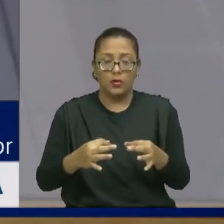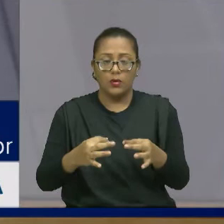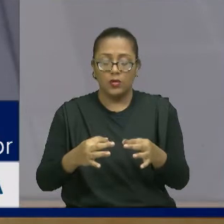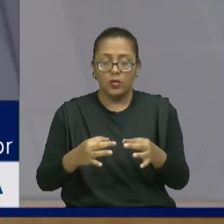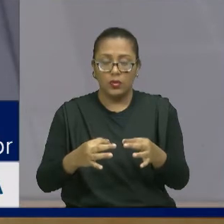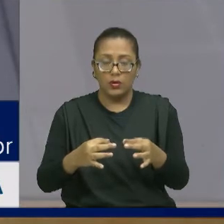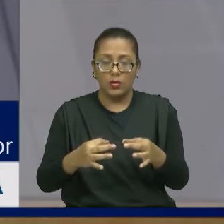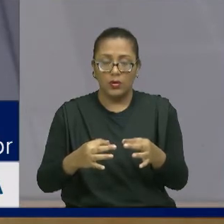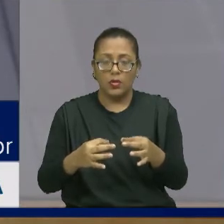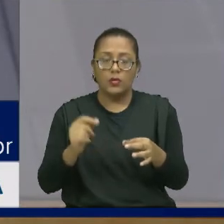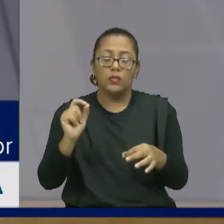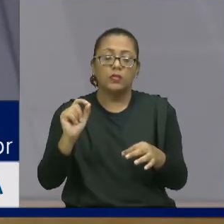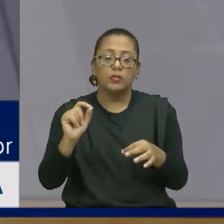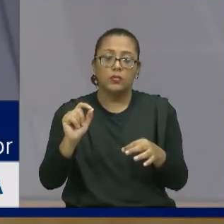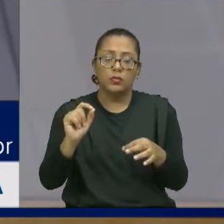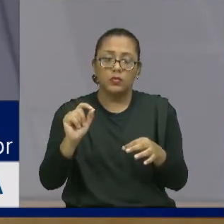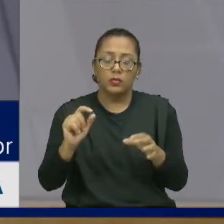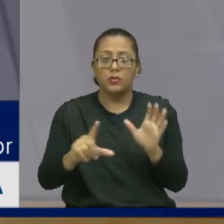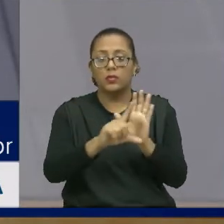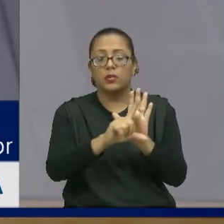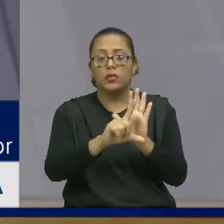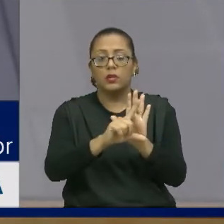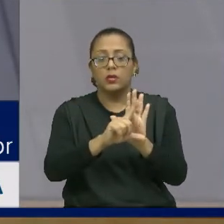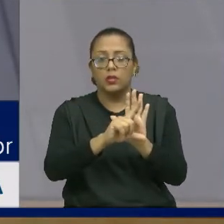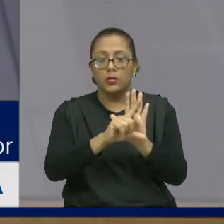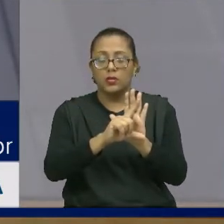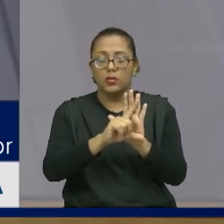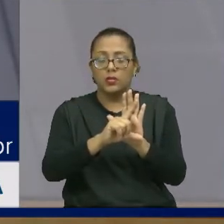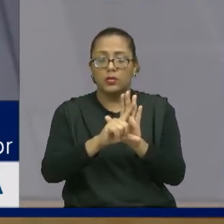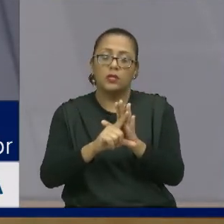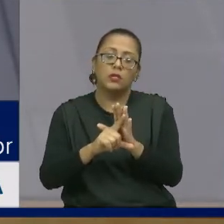da aplicação da legislação